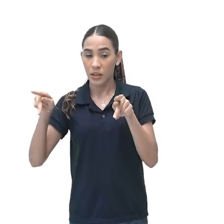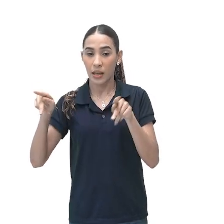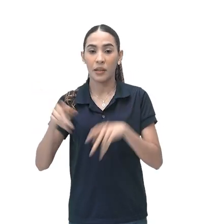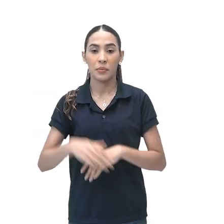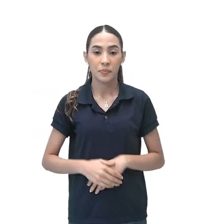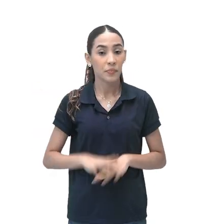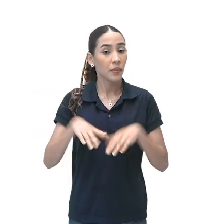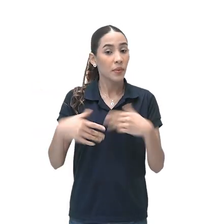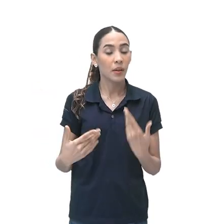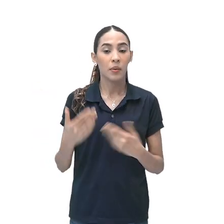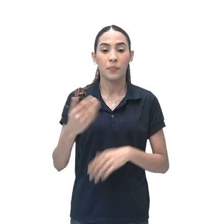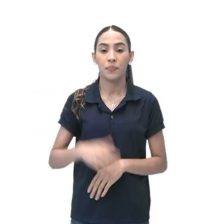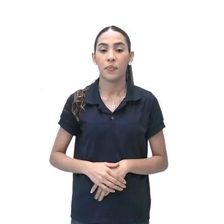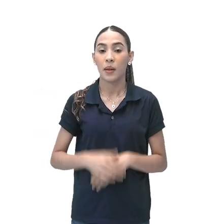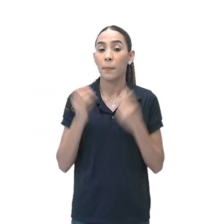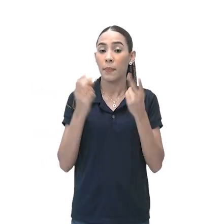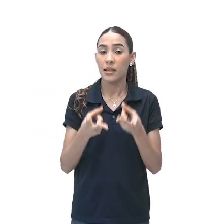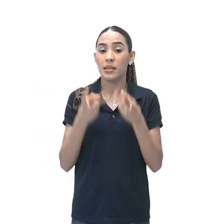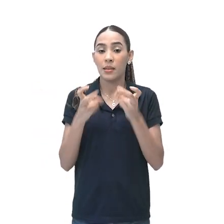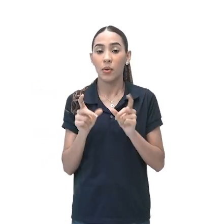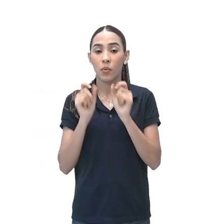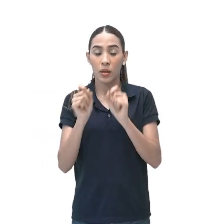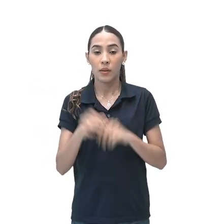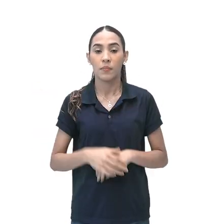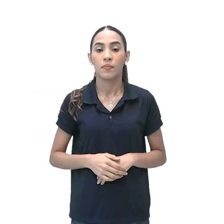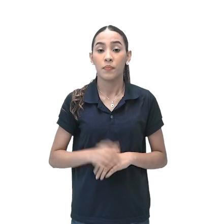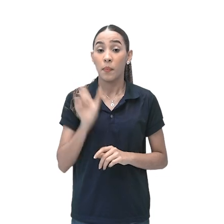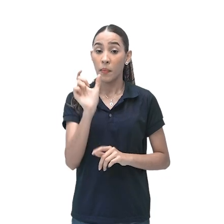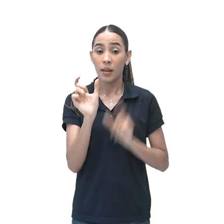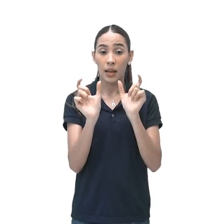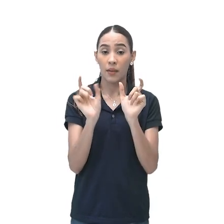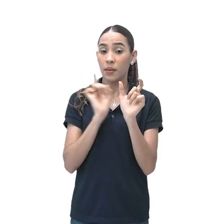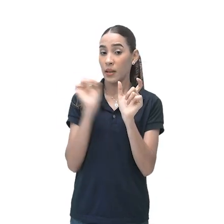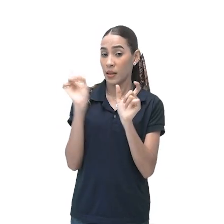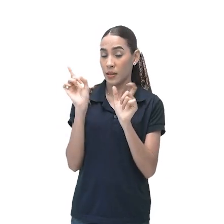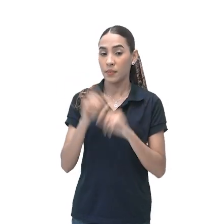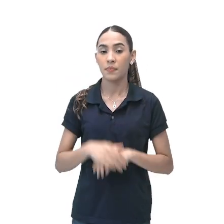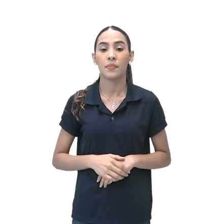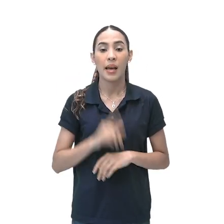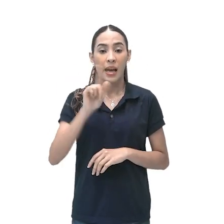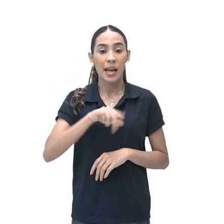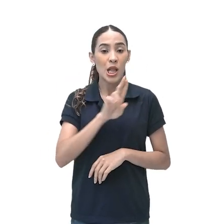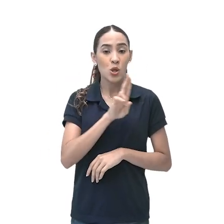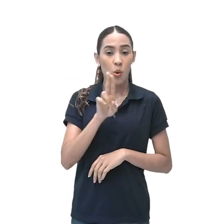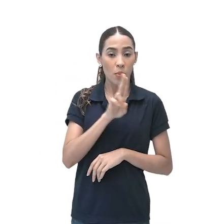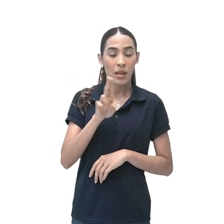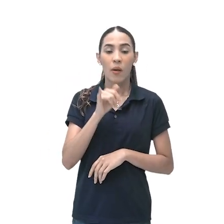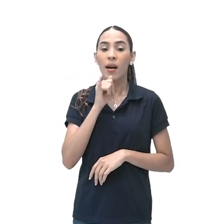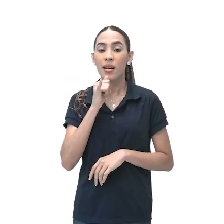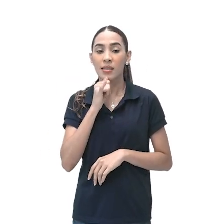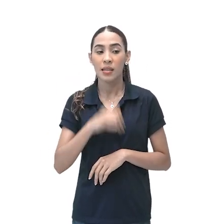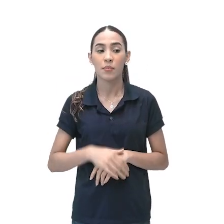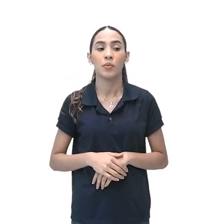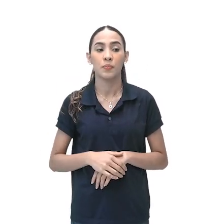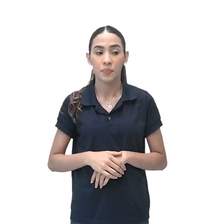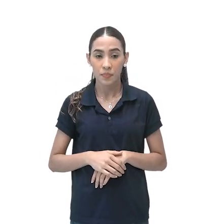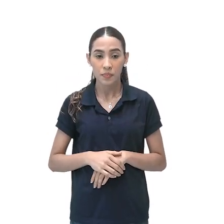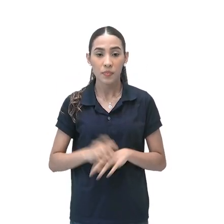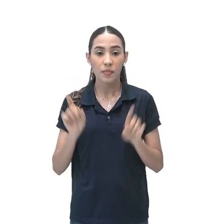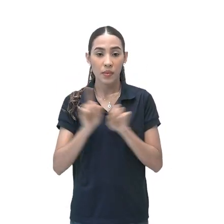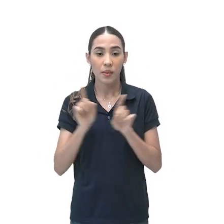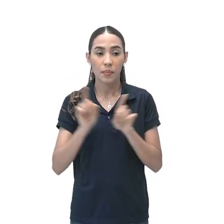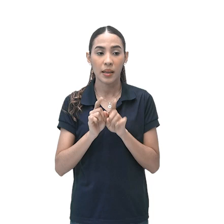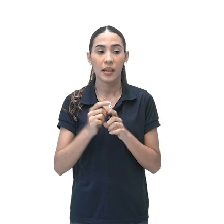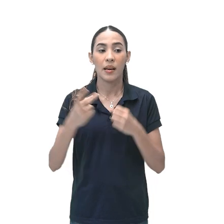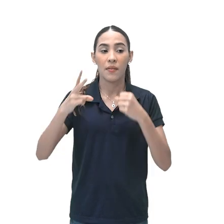essa compreensão, observem que esses sintagmas são os sintagmas nominais, ou seja, o sintagma nominal e o